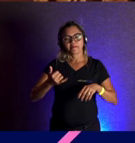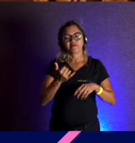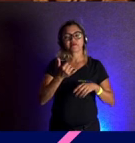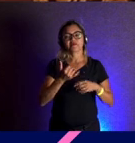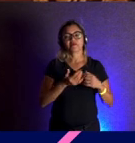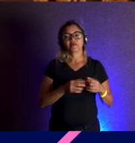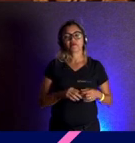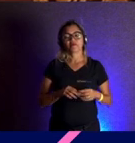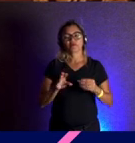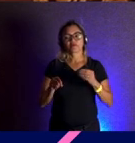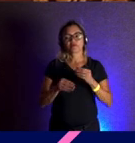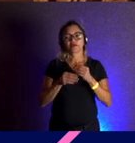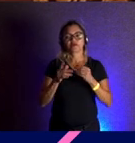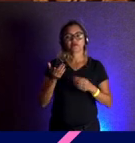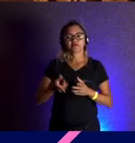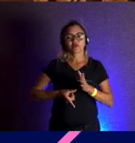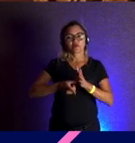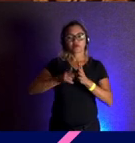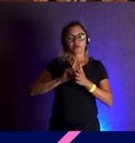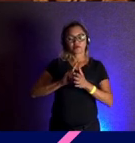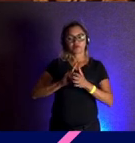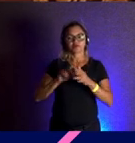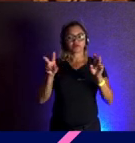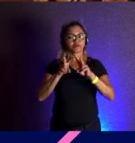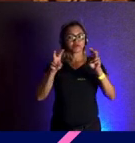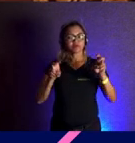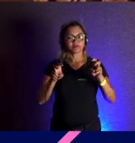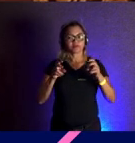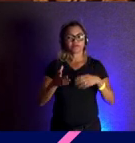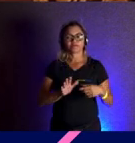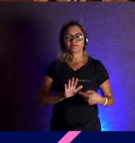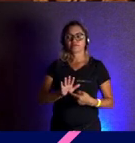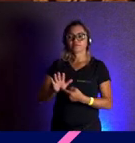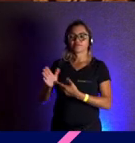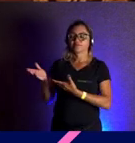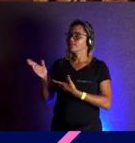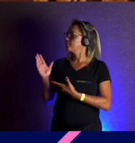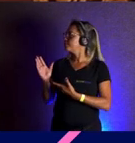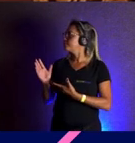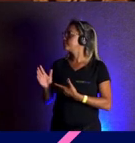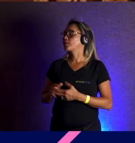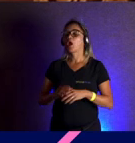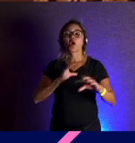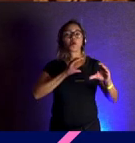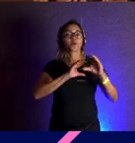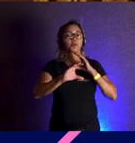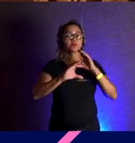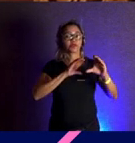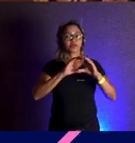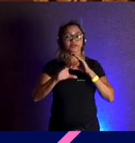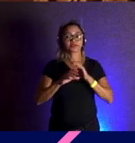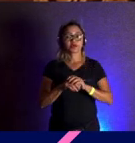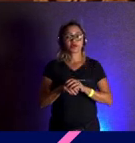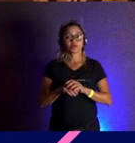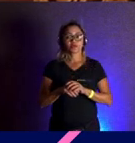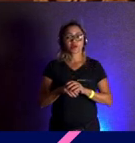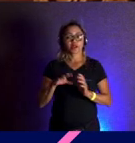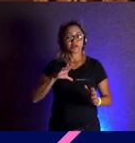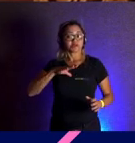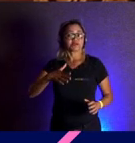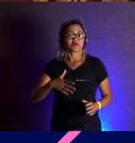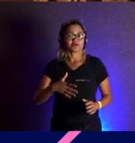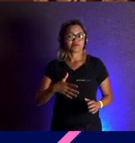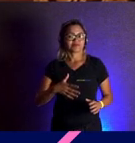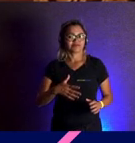muito pequeno com o que você falou antes, que eu acho que essa questão da comunicação, ela vai buscar tomar decisão, de